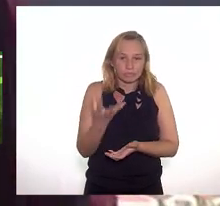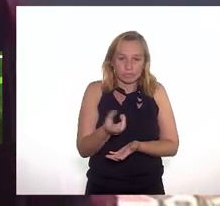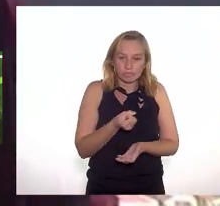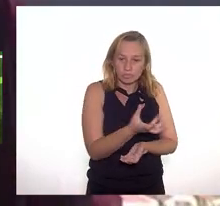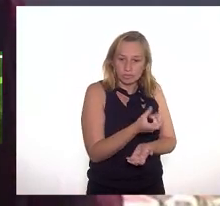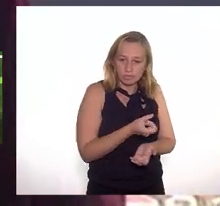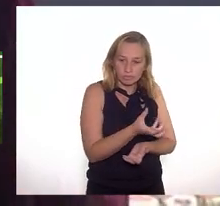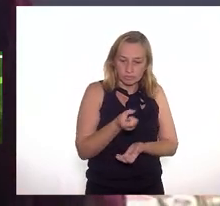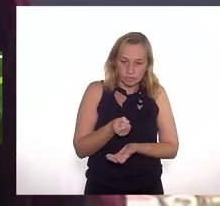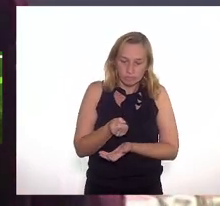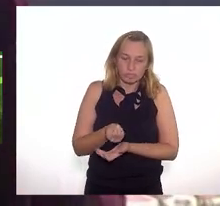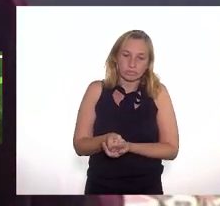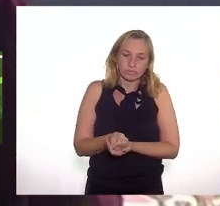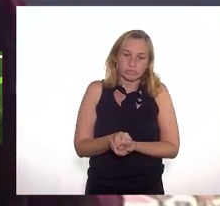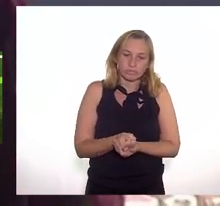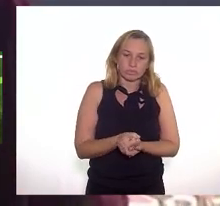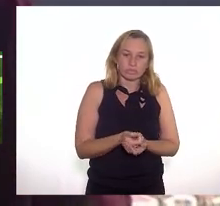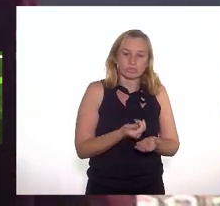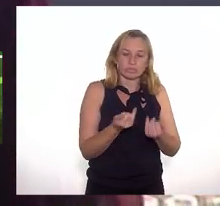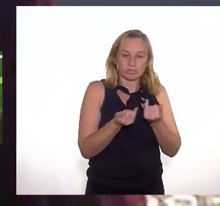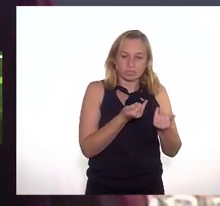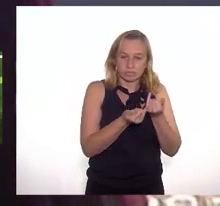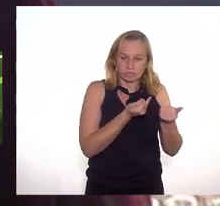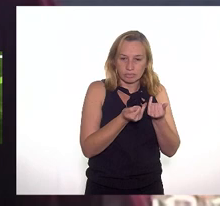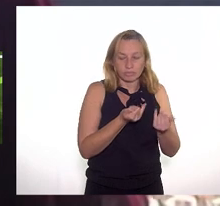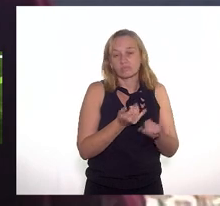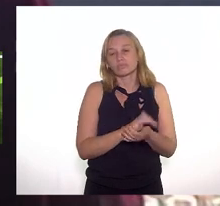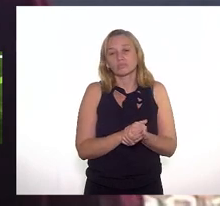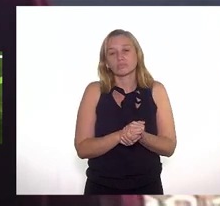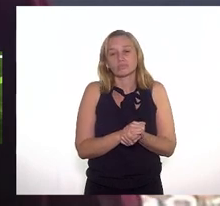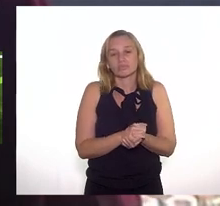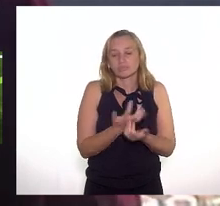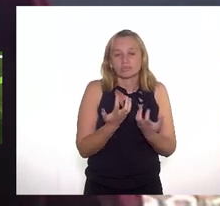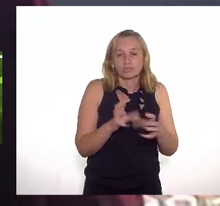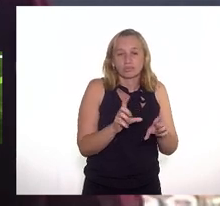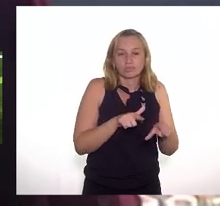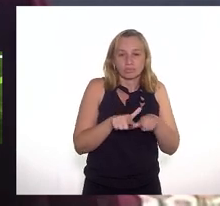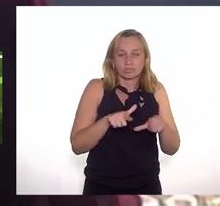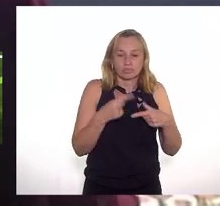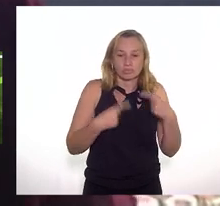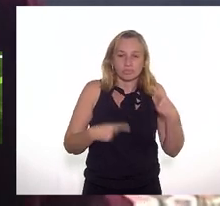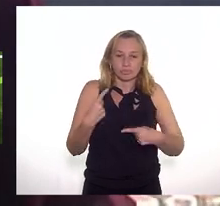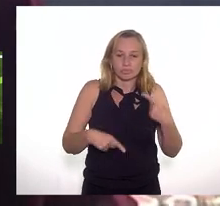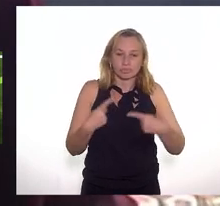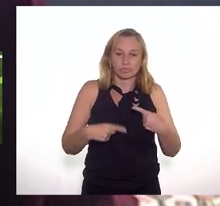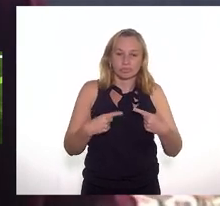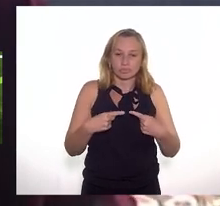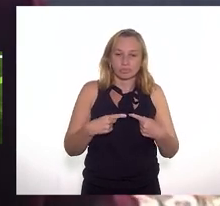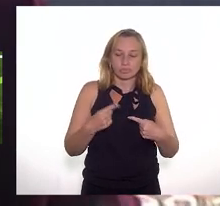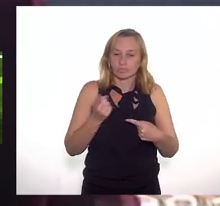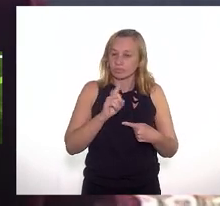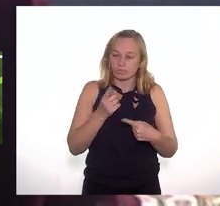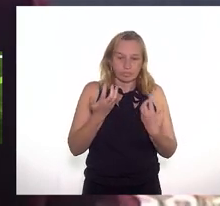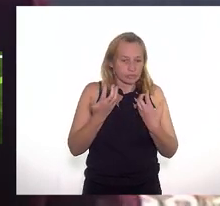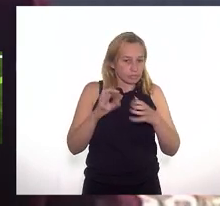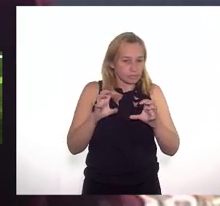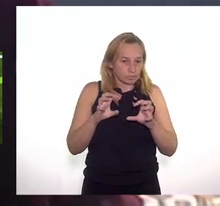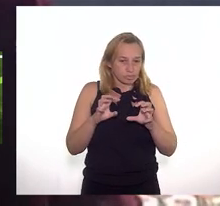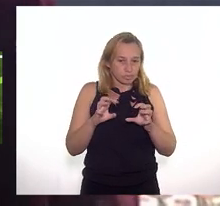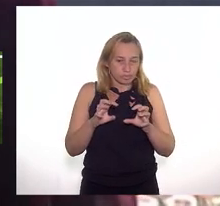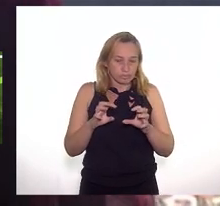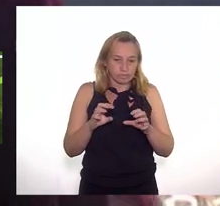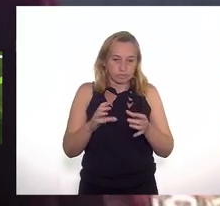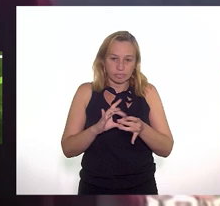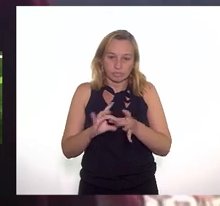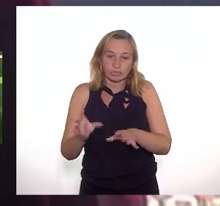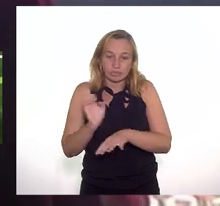muitas demandas dessas individuais. A gente não quer trabalhar a política dessa forma, porque não é isso que a gente quer deixar para o